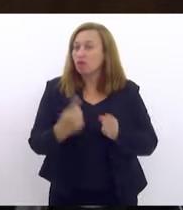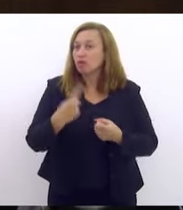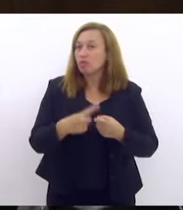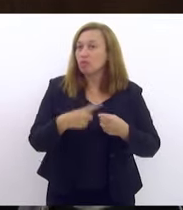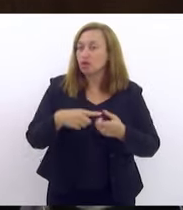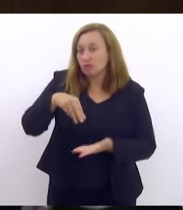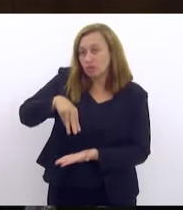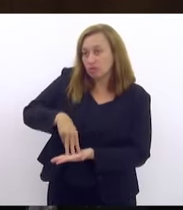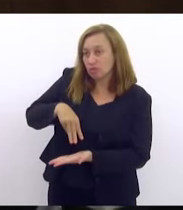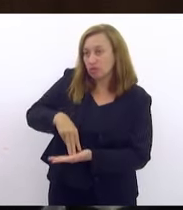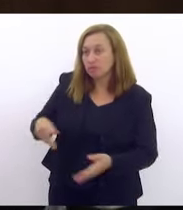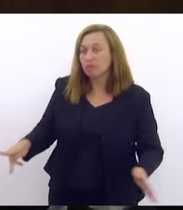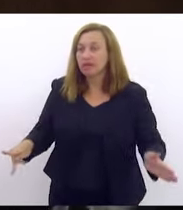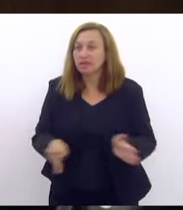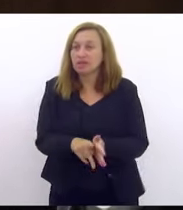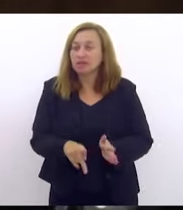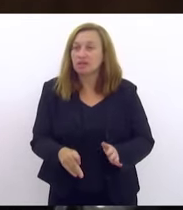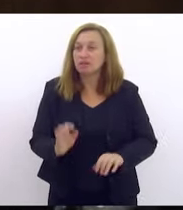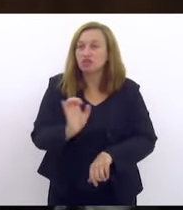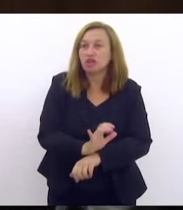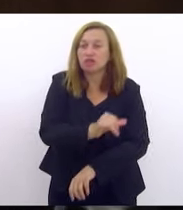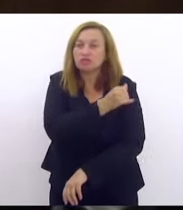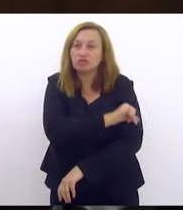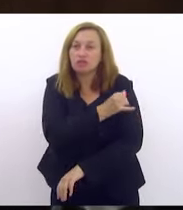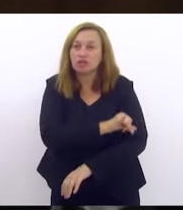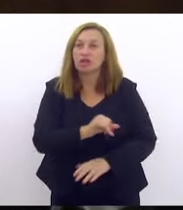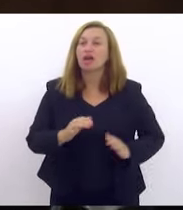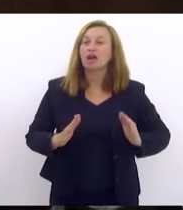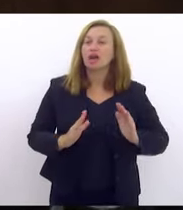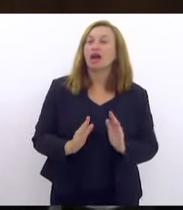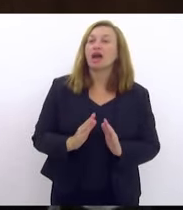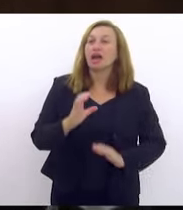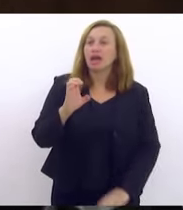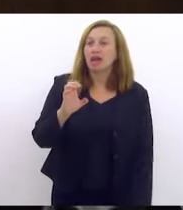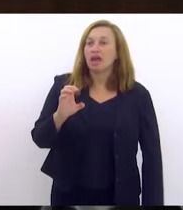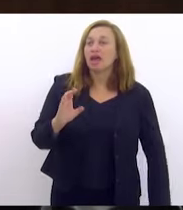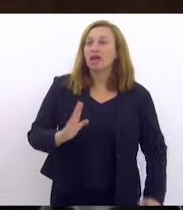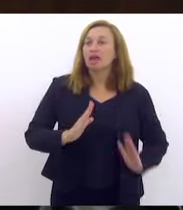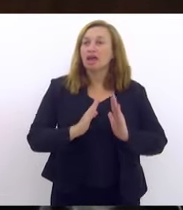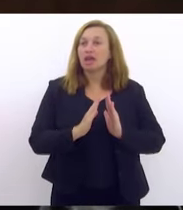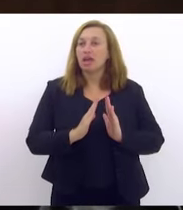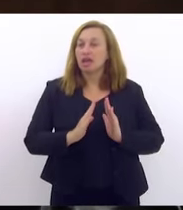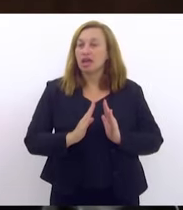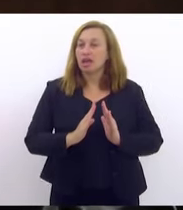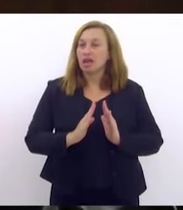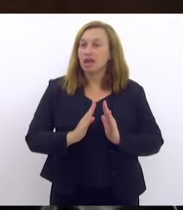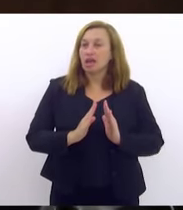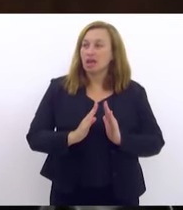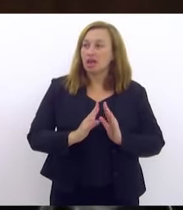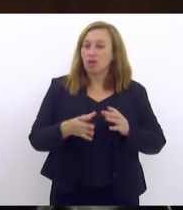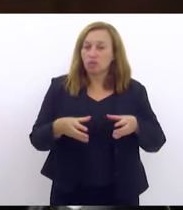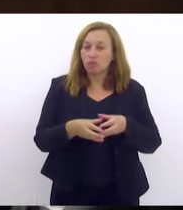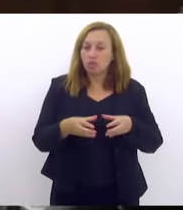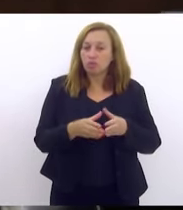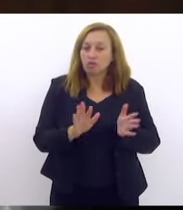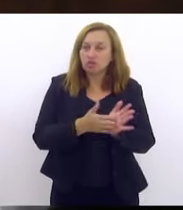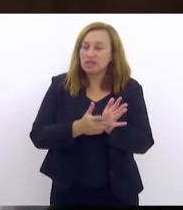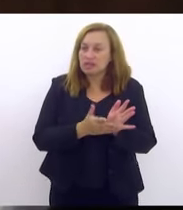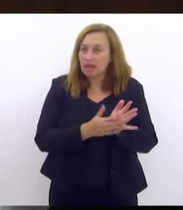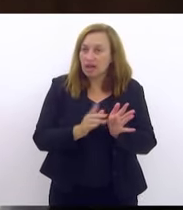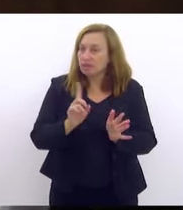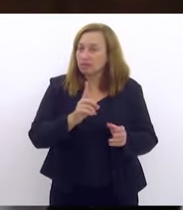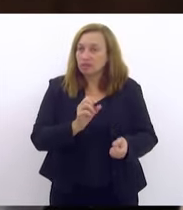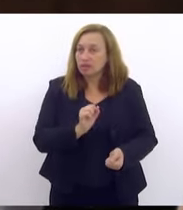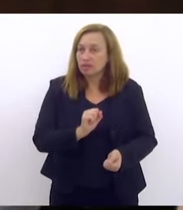é do estado do Rio de Janeiro. As escolas de samba não são só da capital, são diversas escolas de todo o estado do